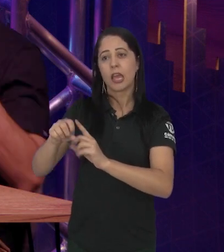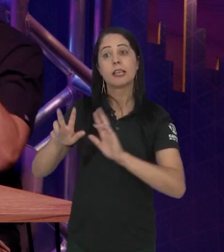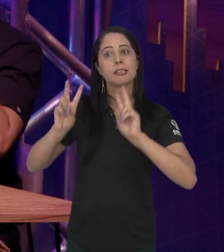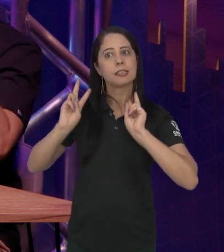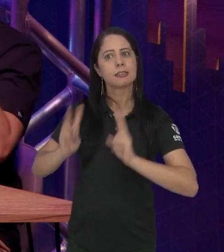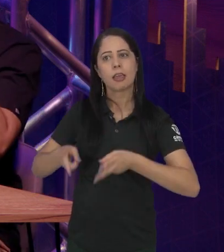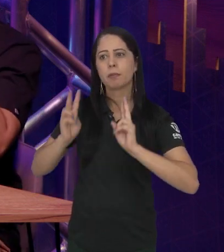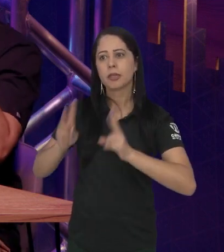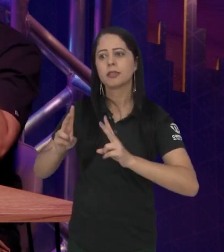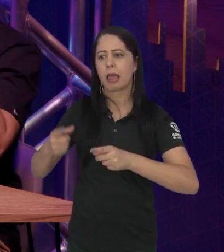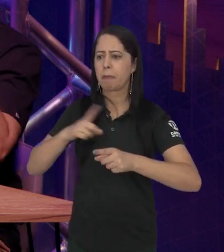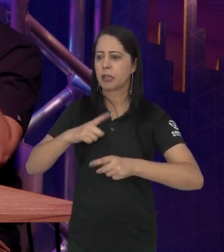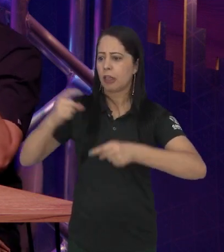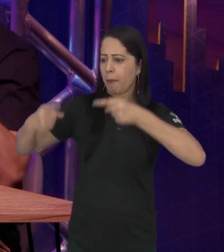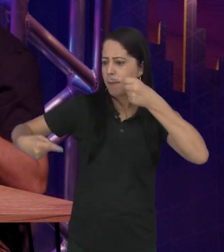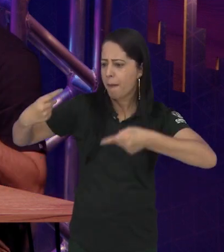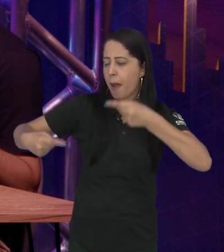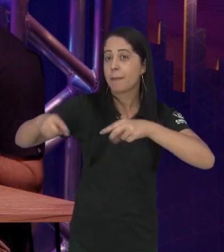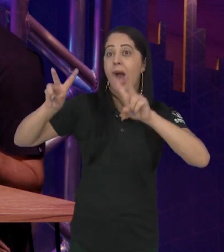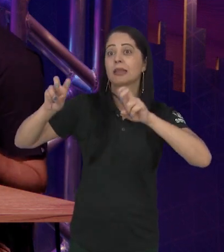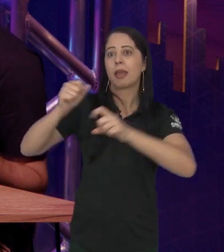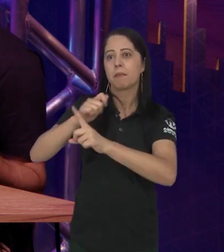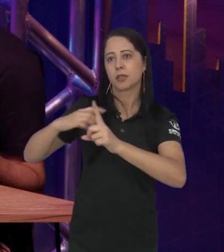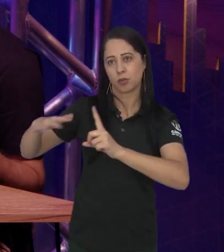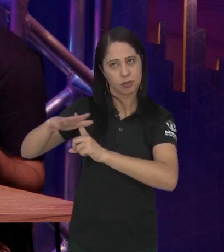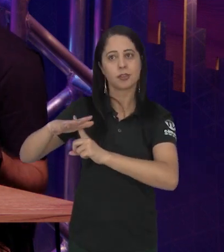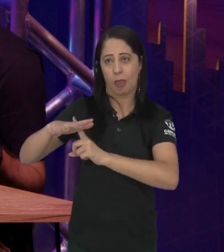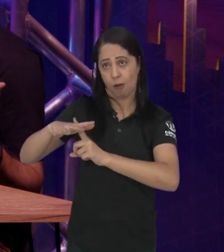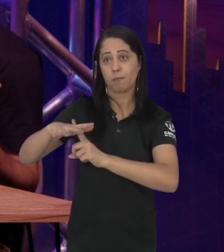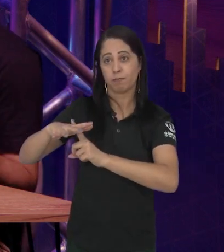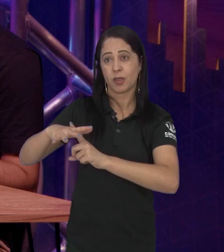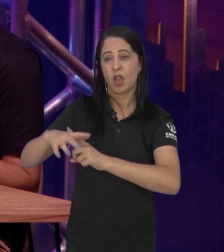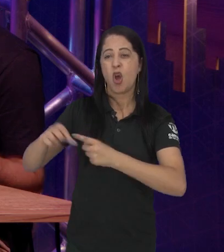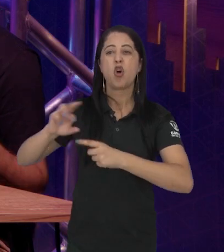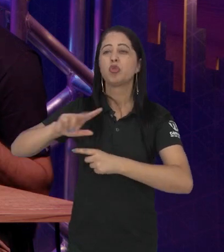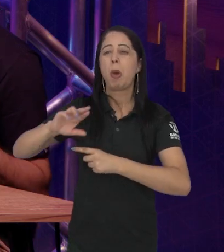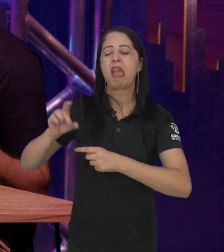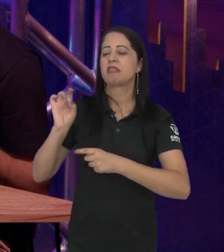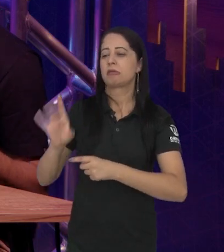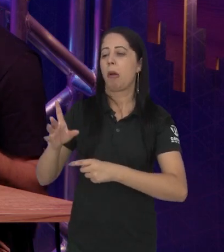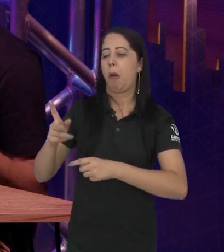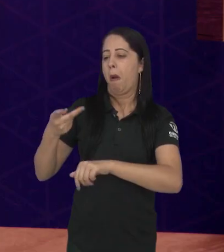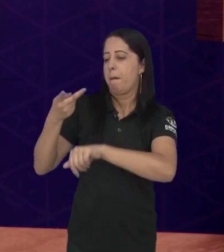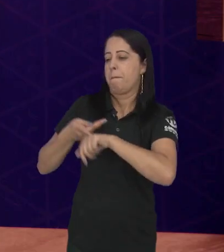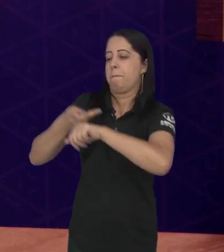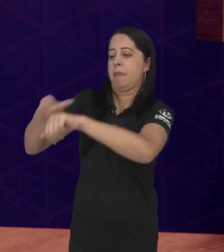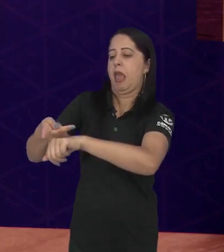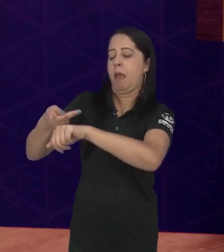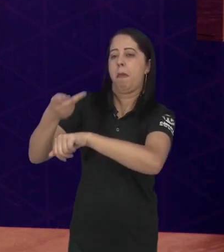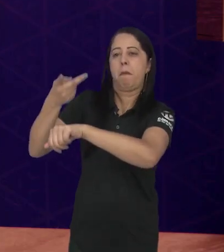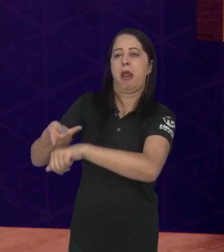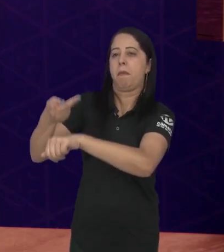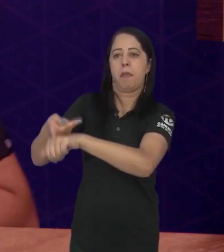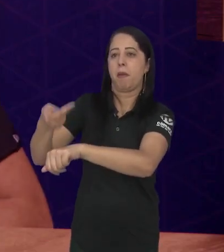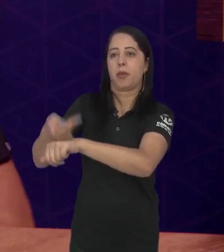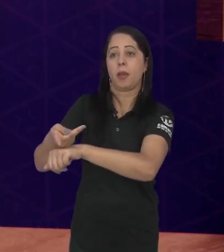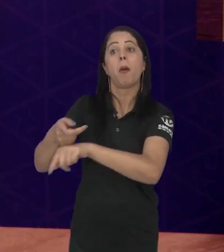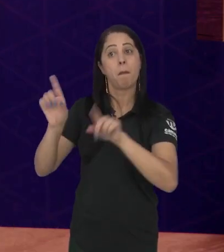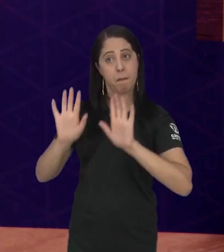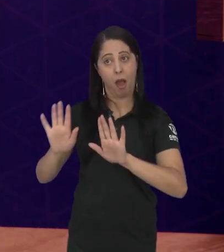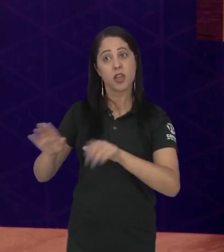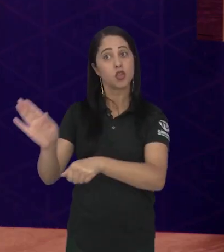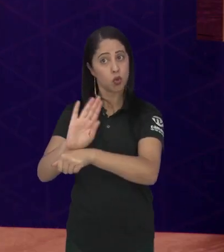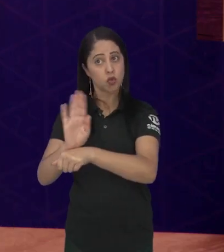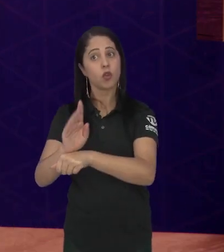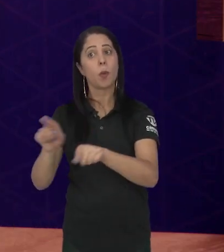de muitas discussões sociais, não só pela premiação e tal, né? Mas pelos filmes também, né? Sim,